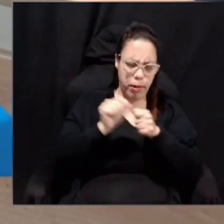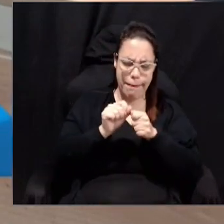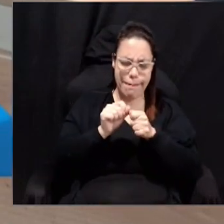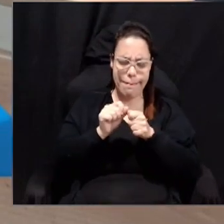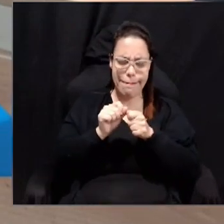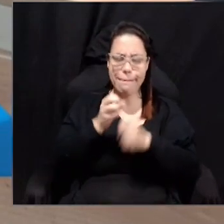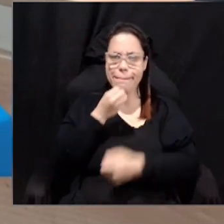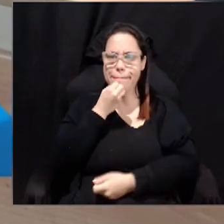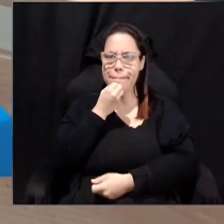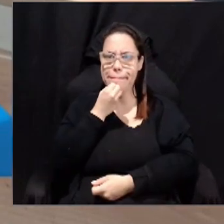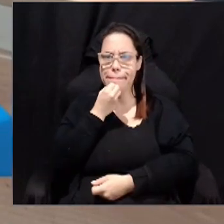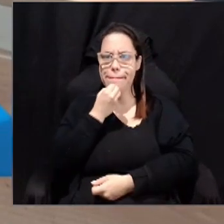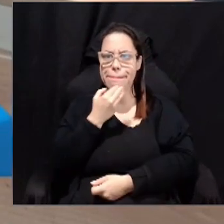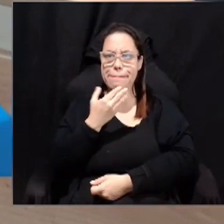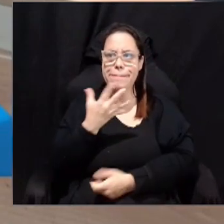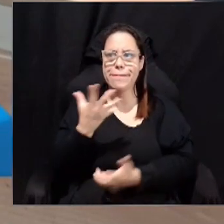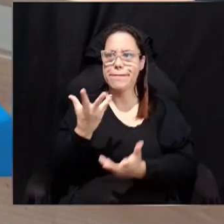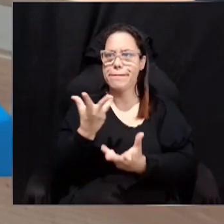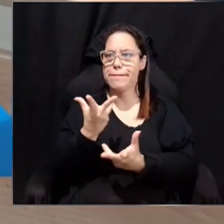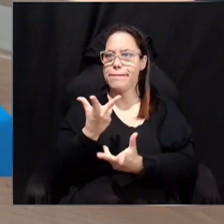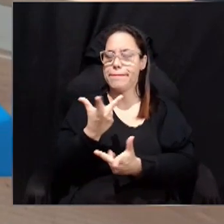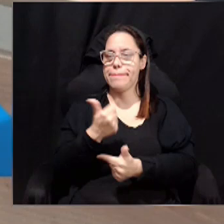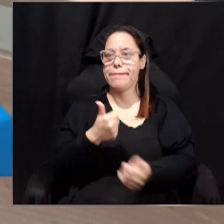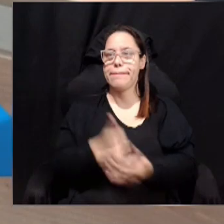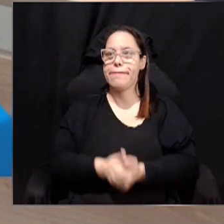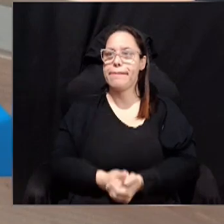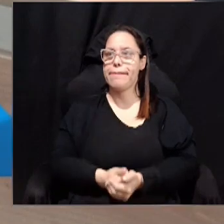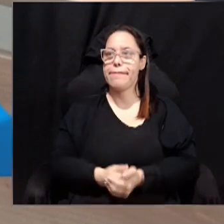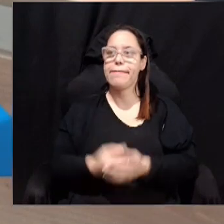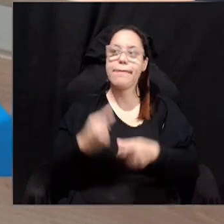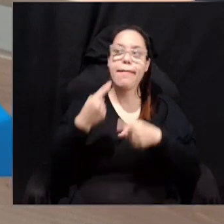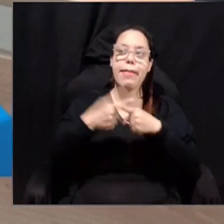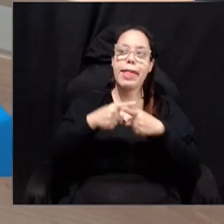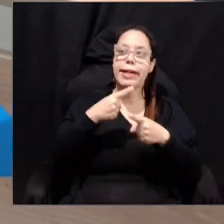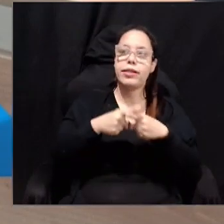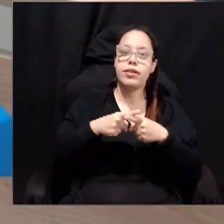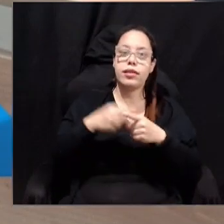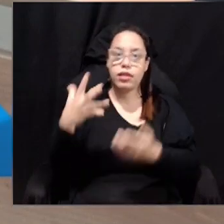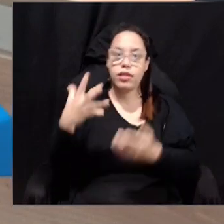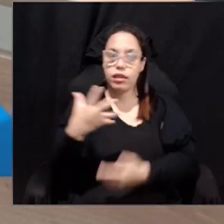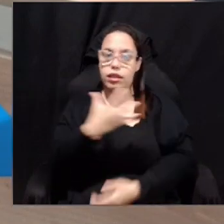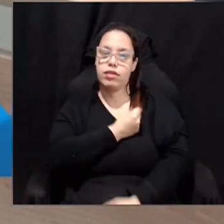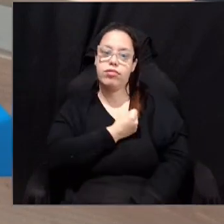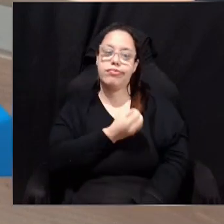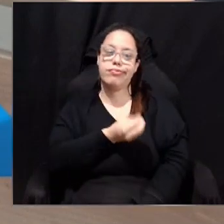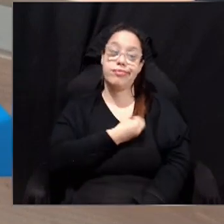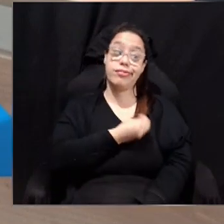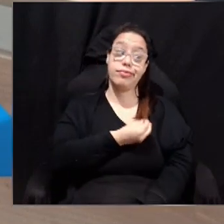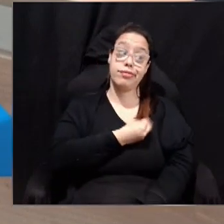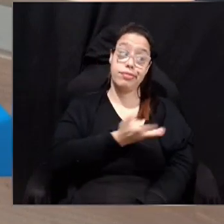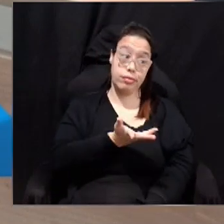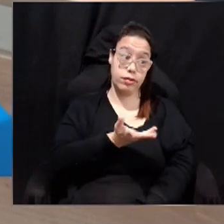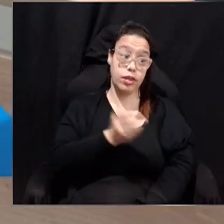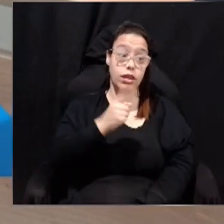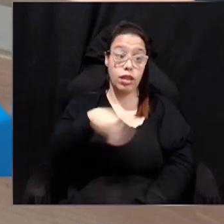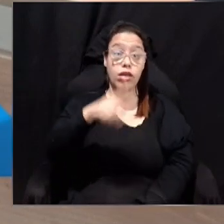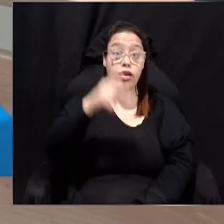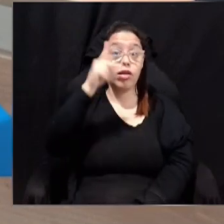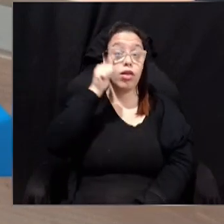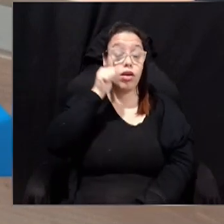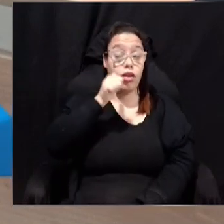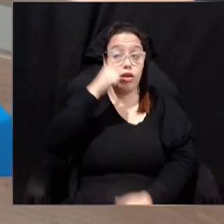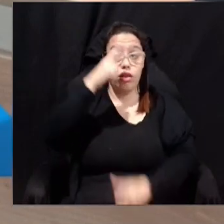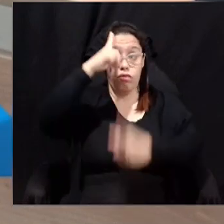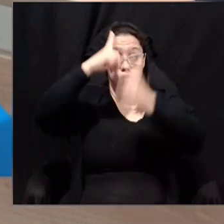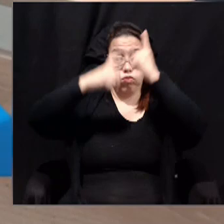muito precioso, né? Muito precioso, porque tem que salvar vidas, né? Nós temos que salvar as vidas dessas mulheres que são vítimas